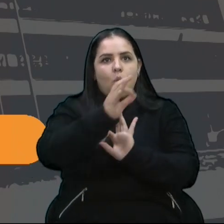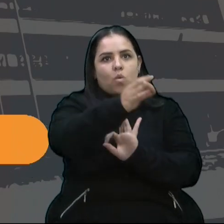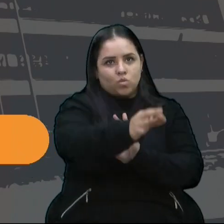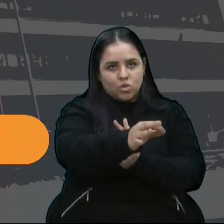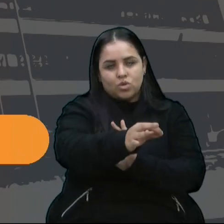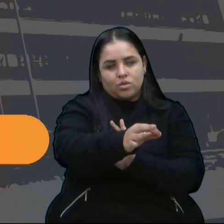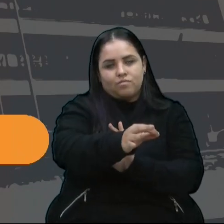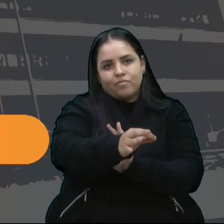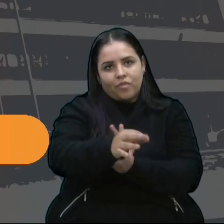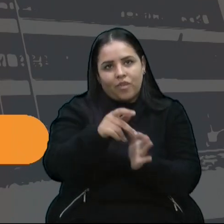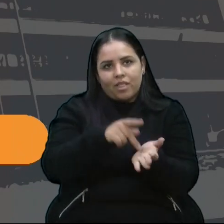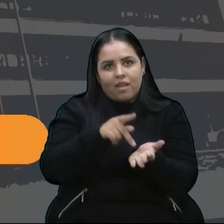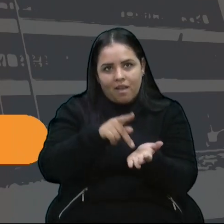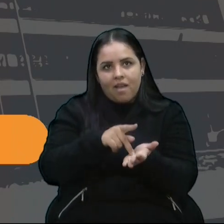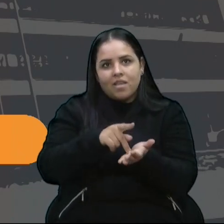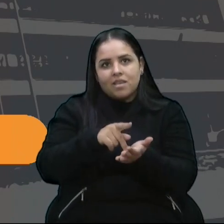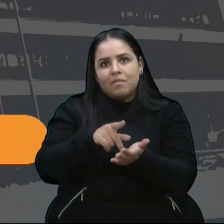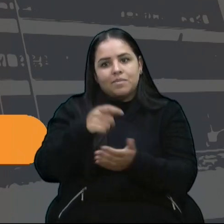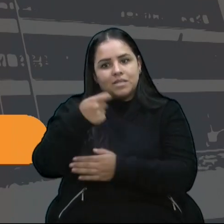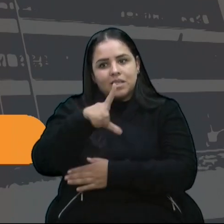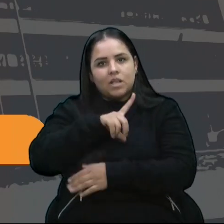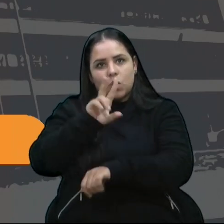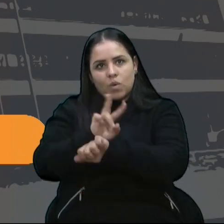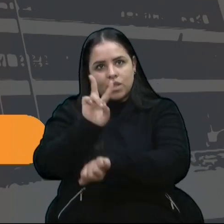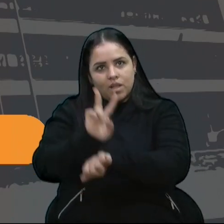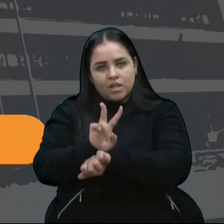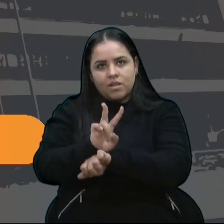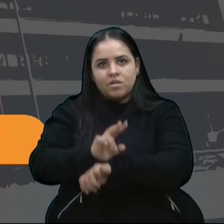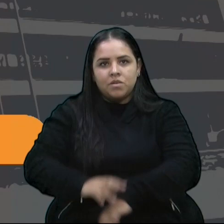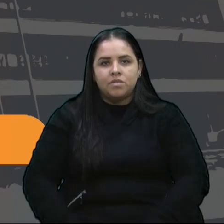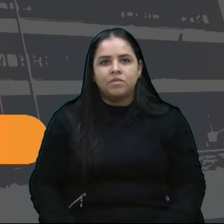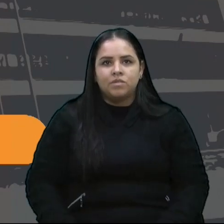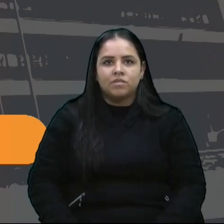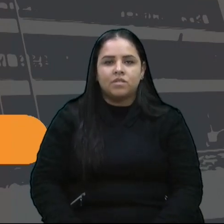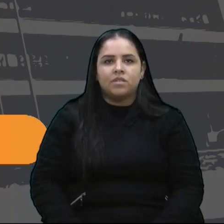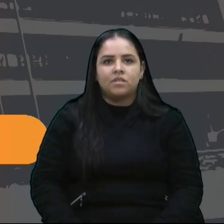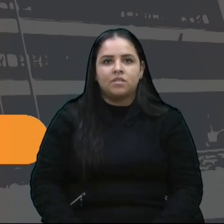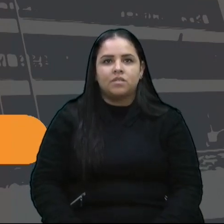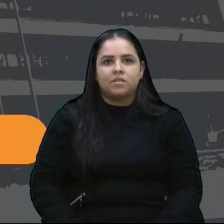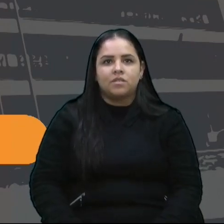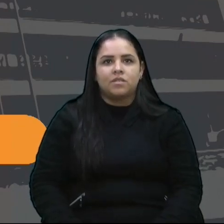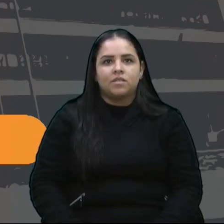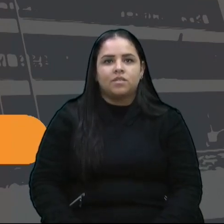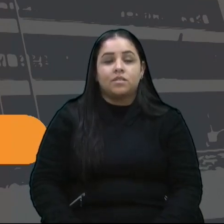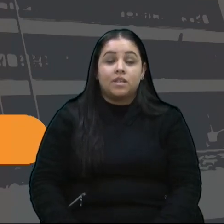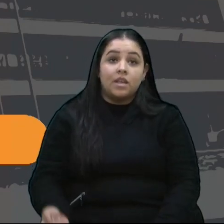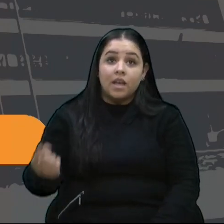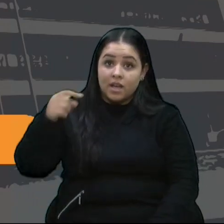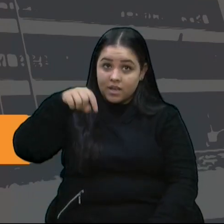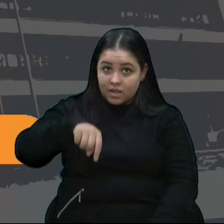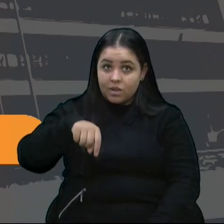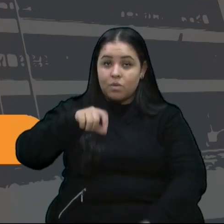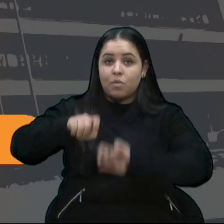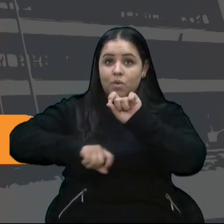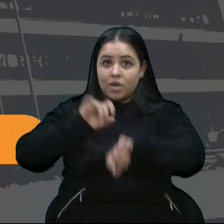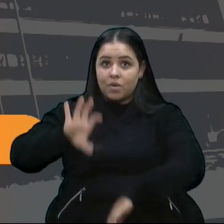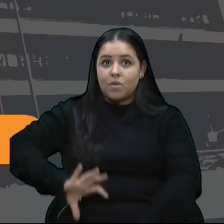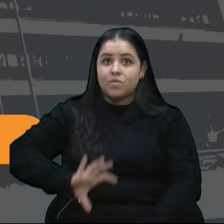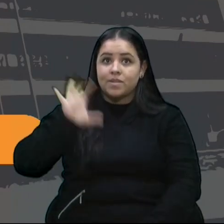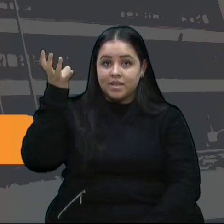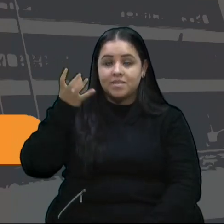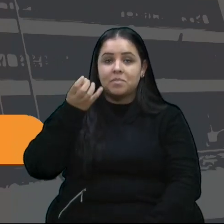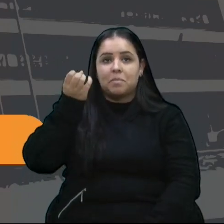Porque há todos esses cuidados que são necessários, né? E aqui uma das coisas que funciona muito bem